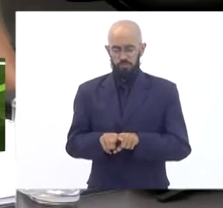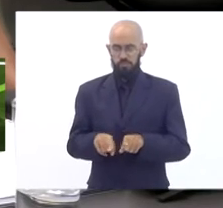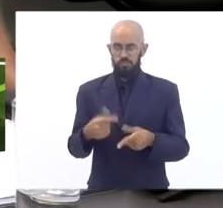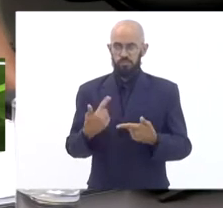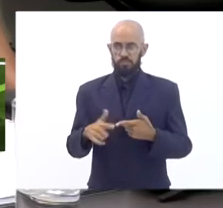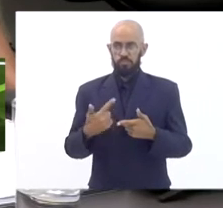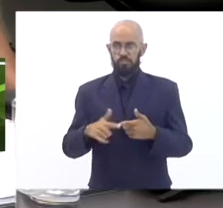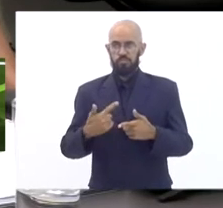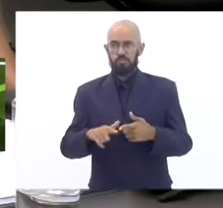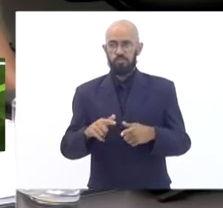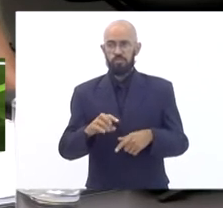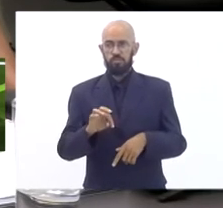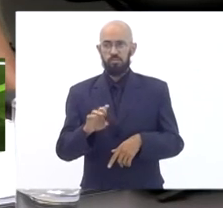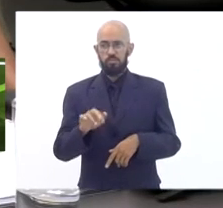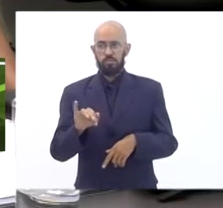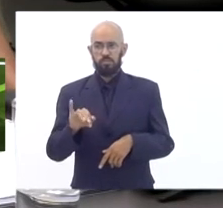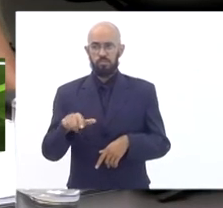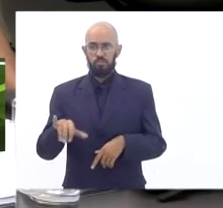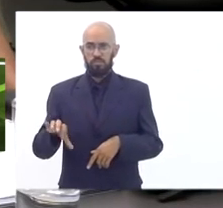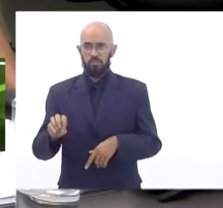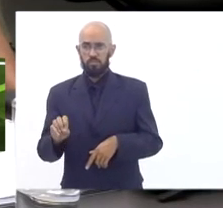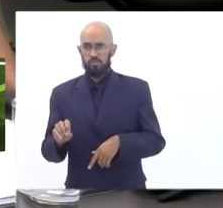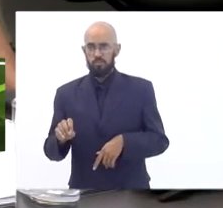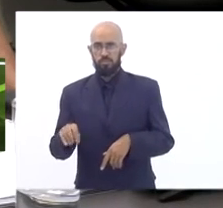tarifária, as perdas